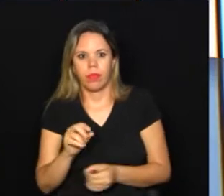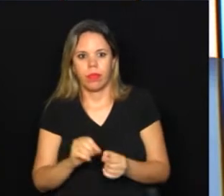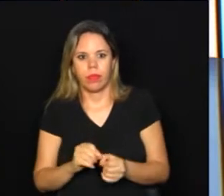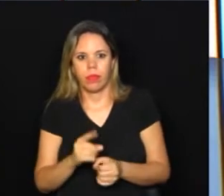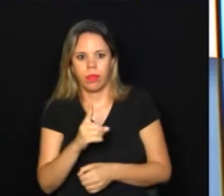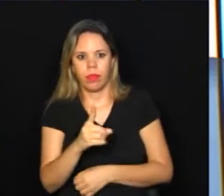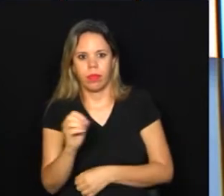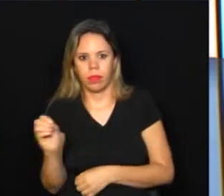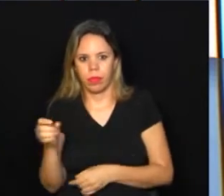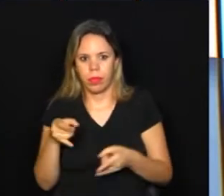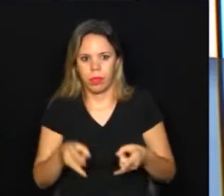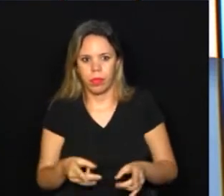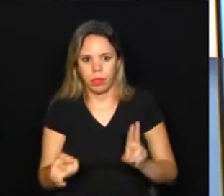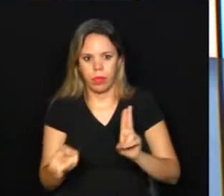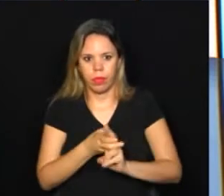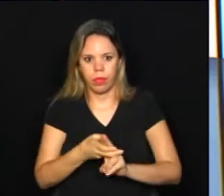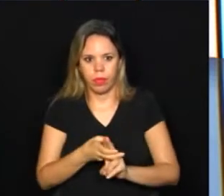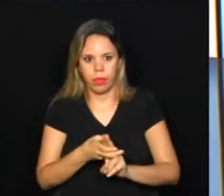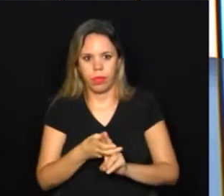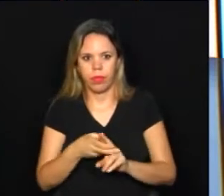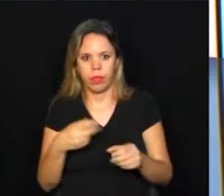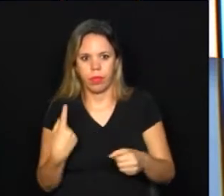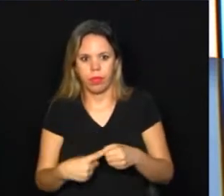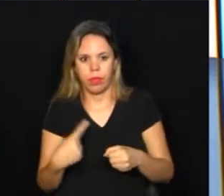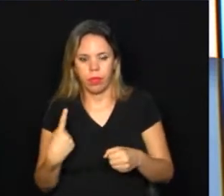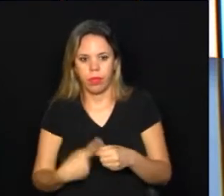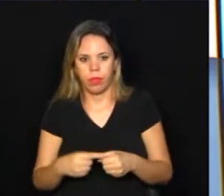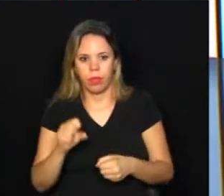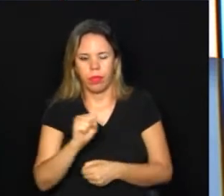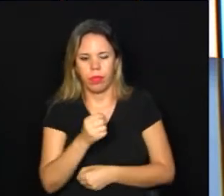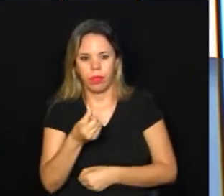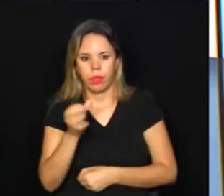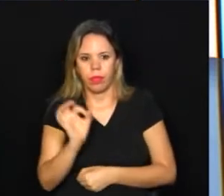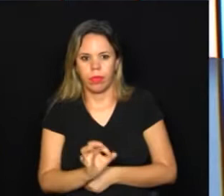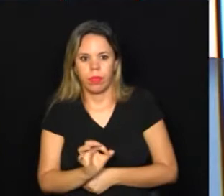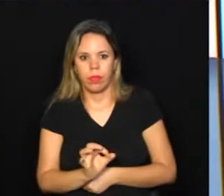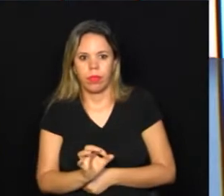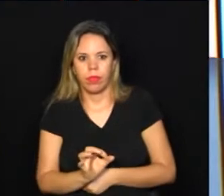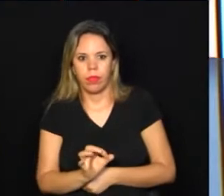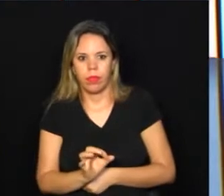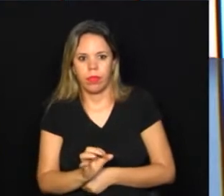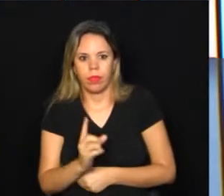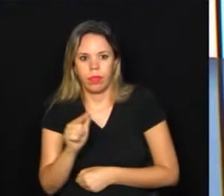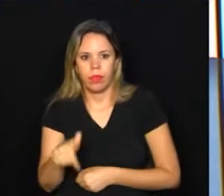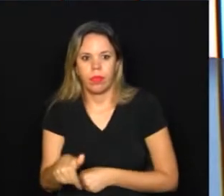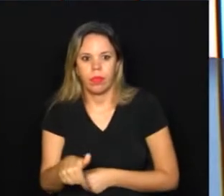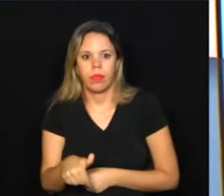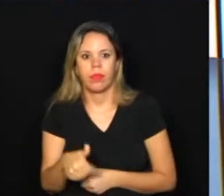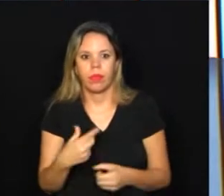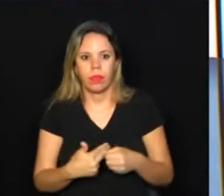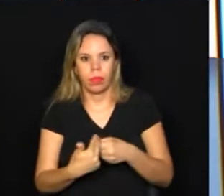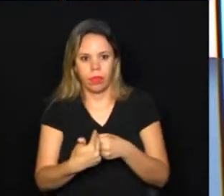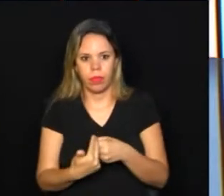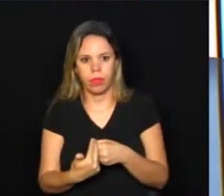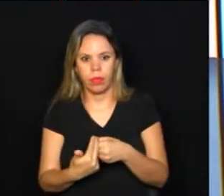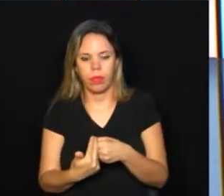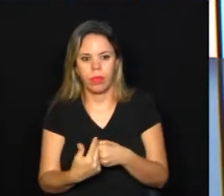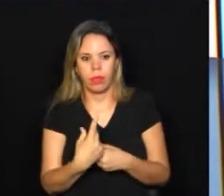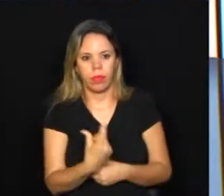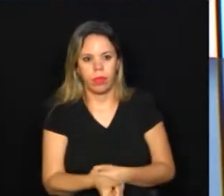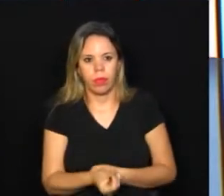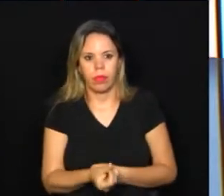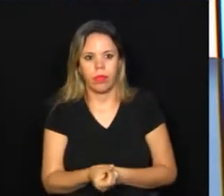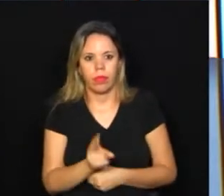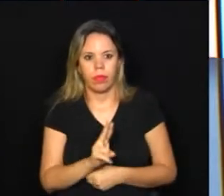100 leitos do SUS municipal, 86 ocupados, 17 leitos na Unicamp, 16